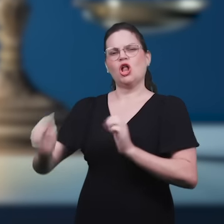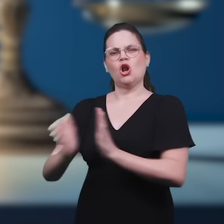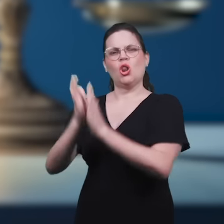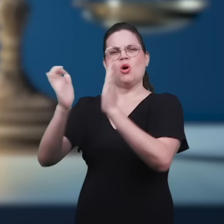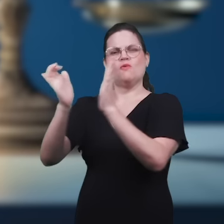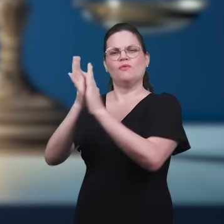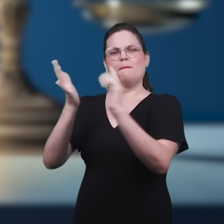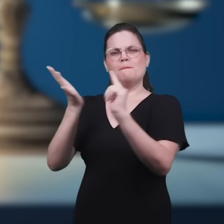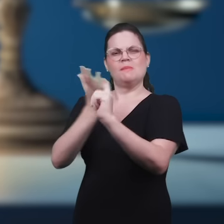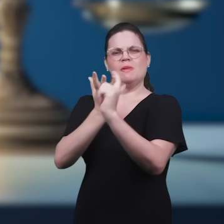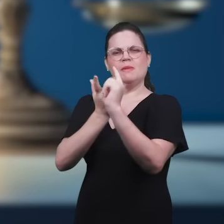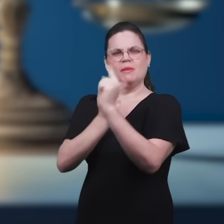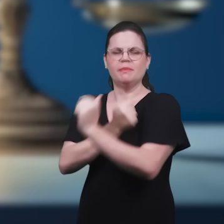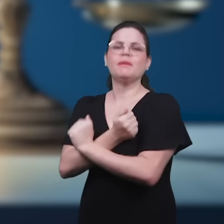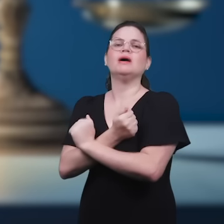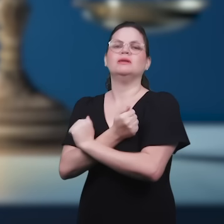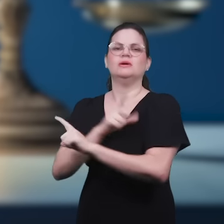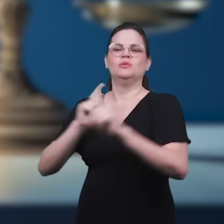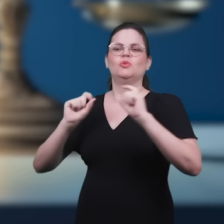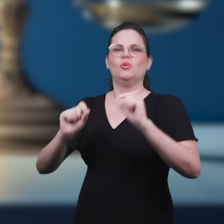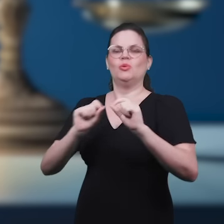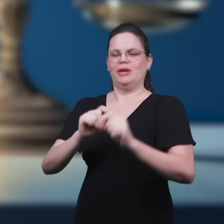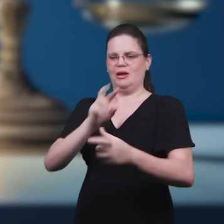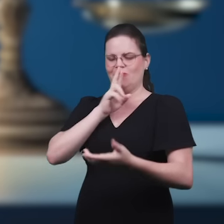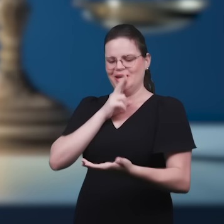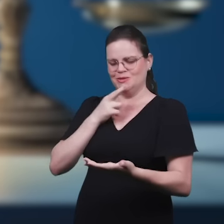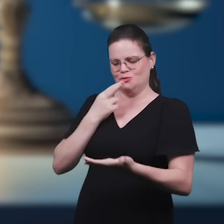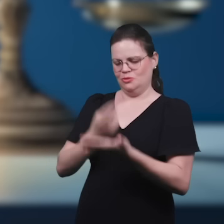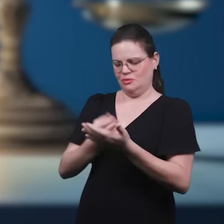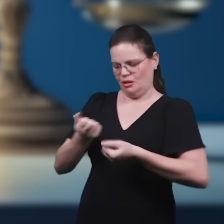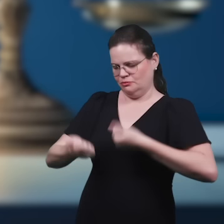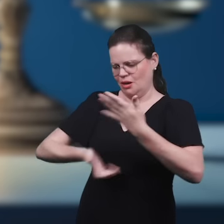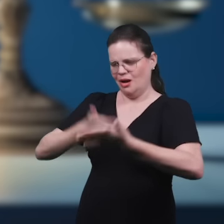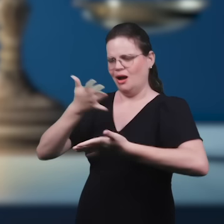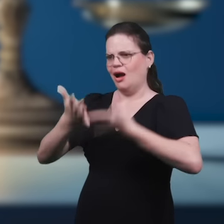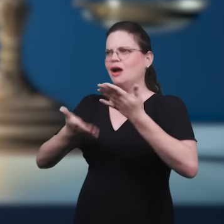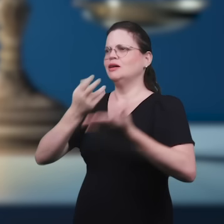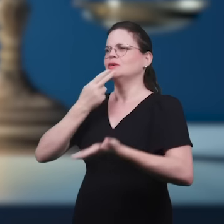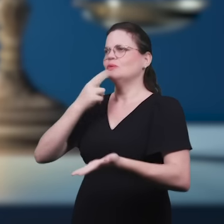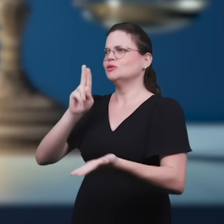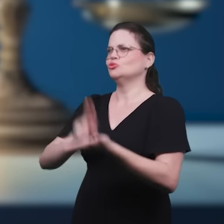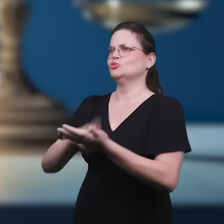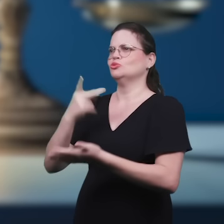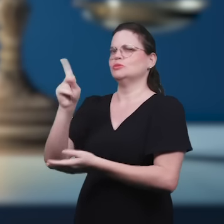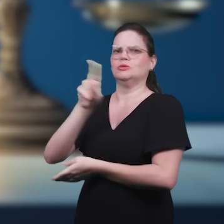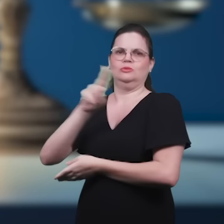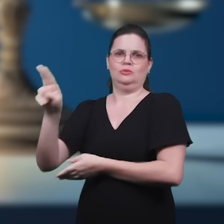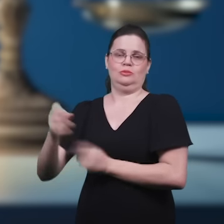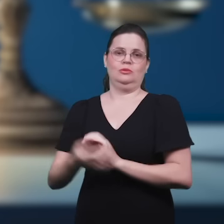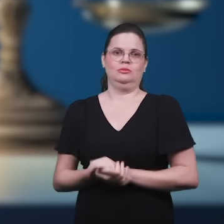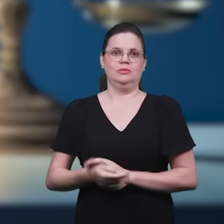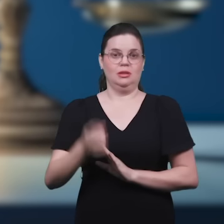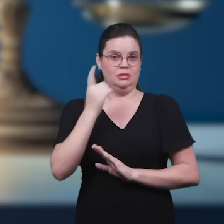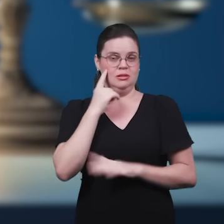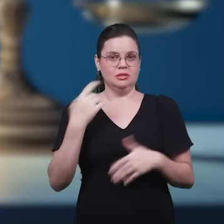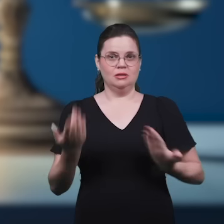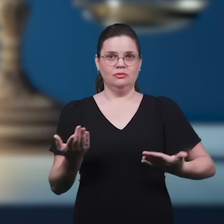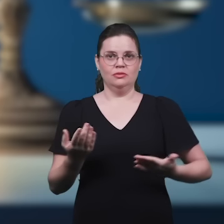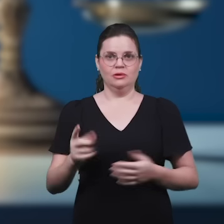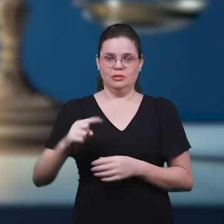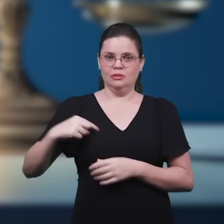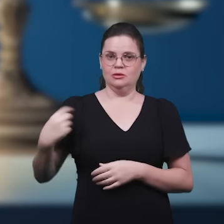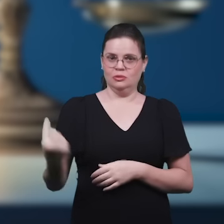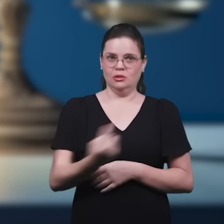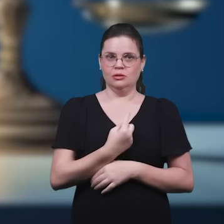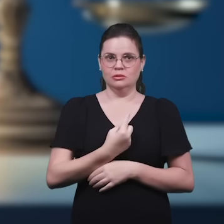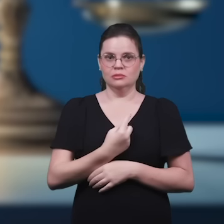de louvor, isto é, o fruto dos lábios que confessam o seu nome. Veja se não é ofereçamos.